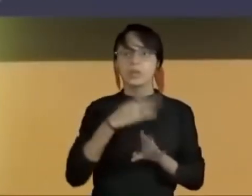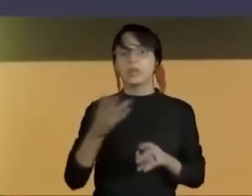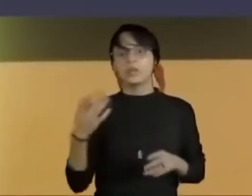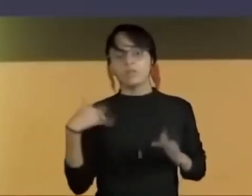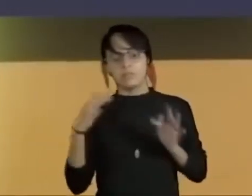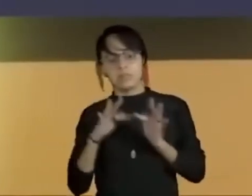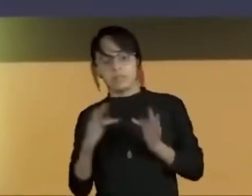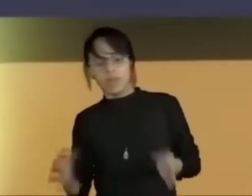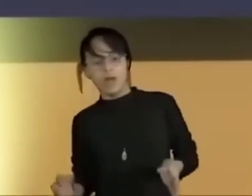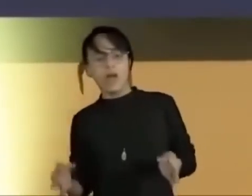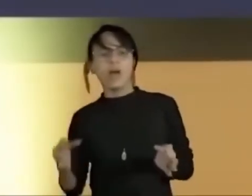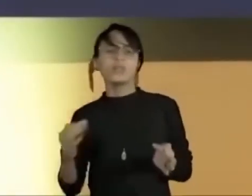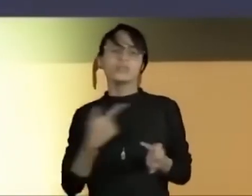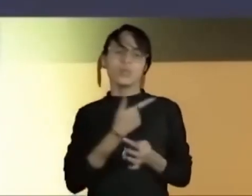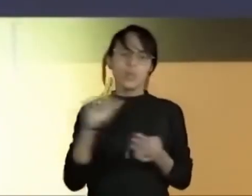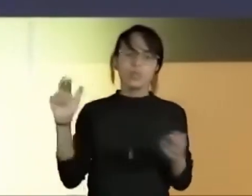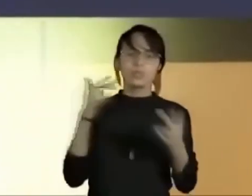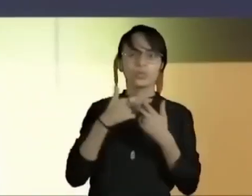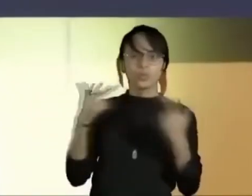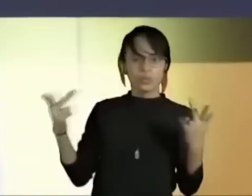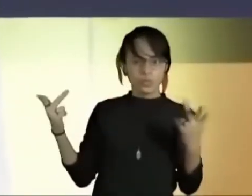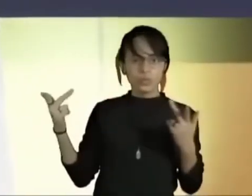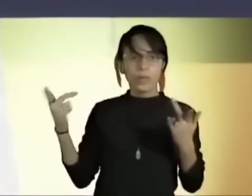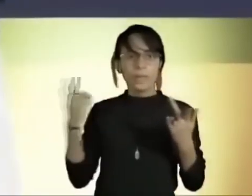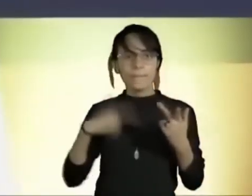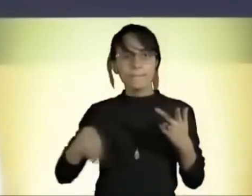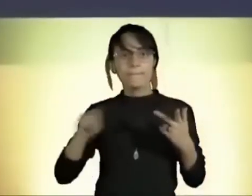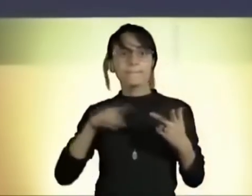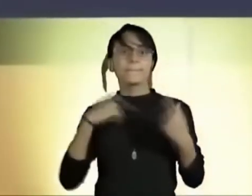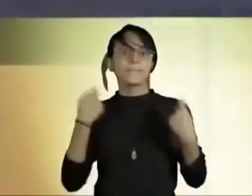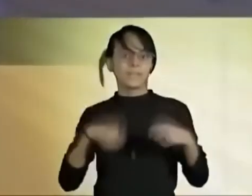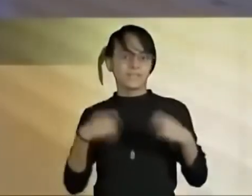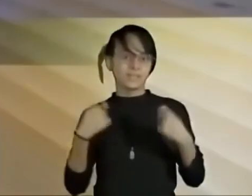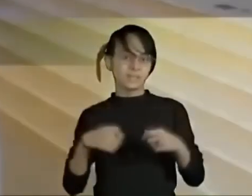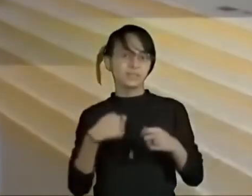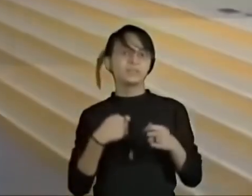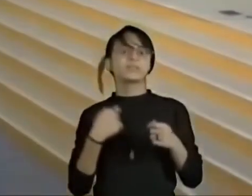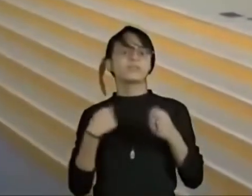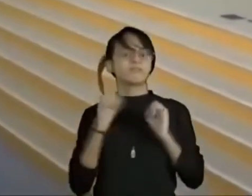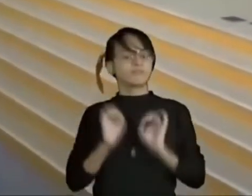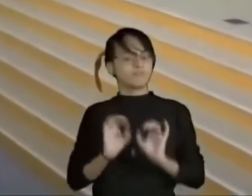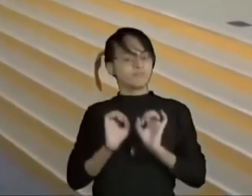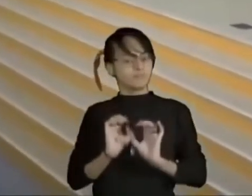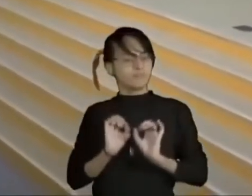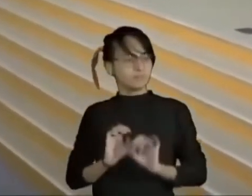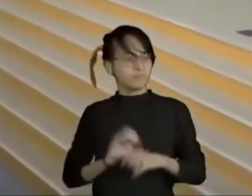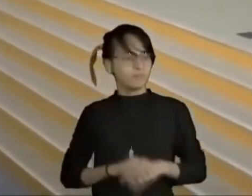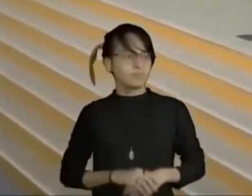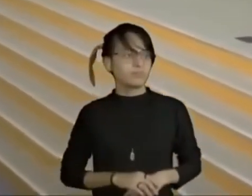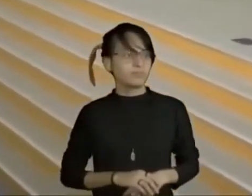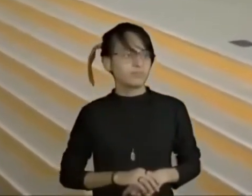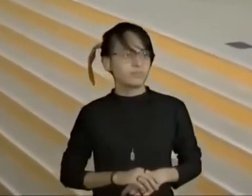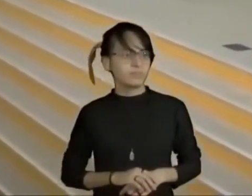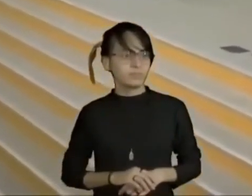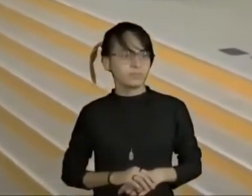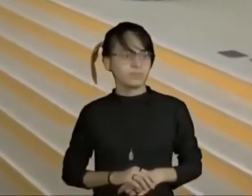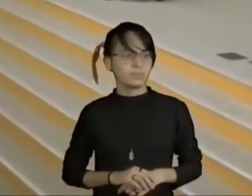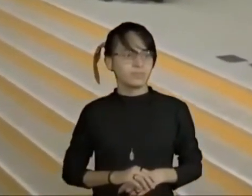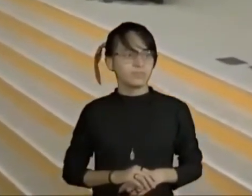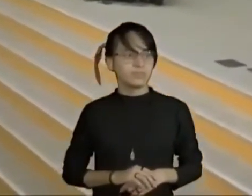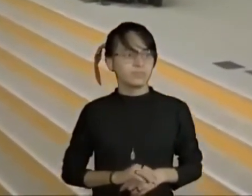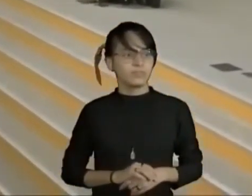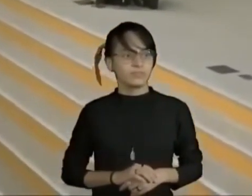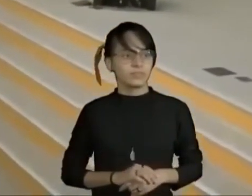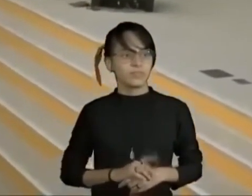a humildade ou alguma outra coisa isso precisa ser disciplinado Então estou falando sobre o início da